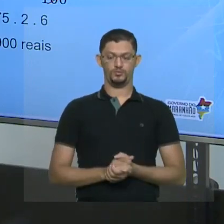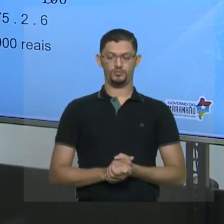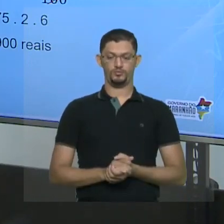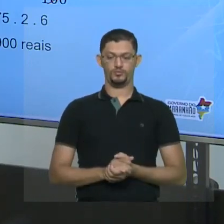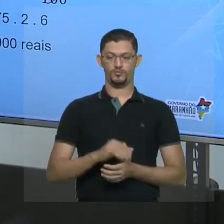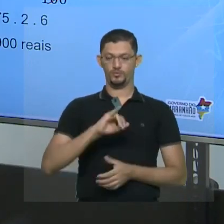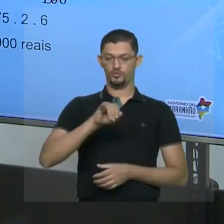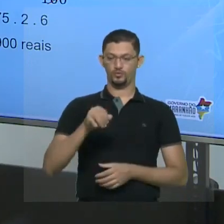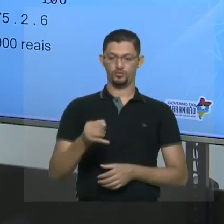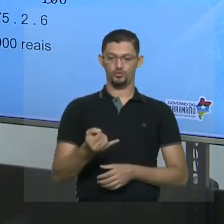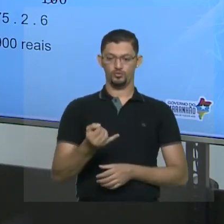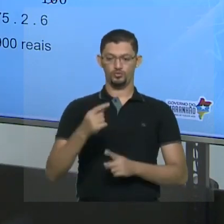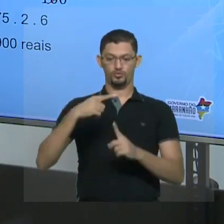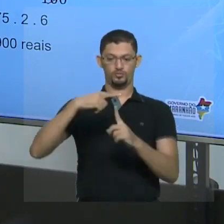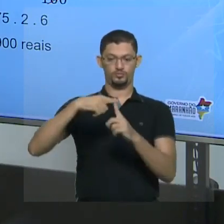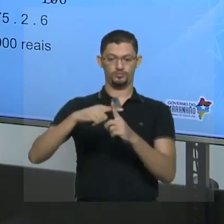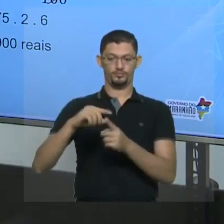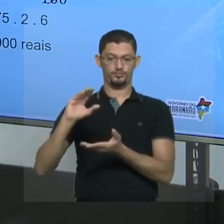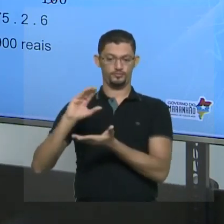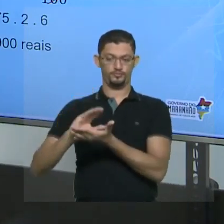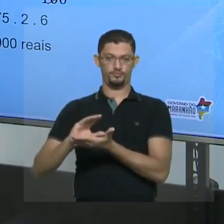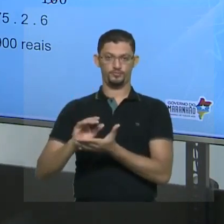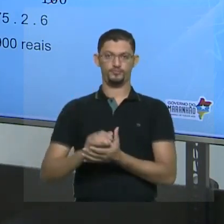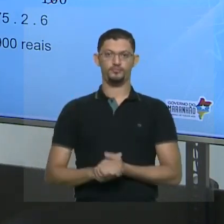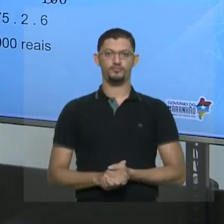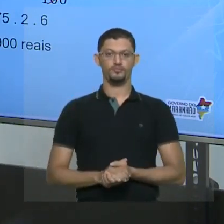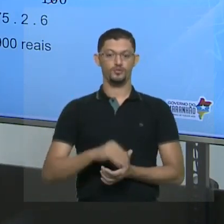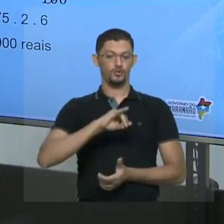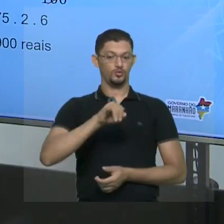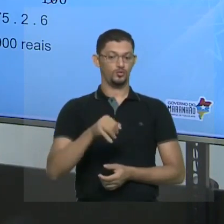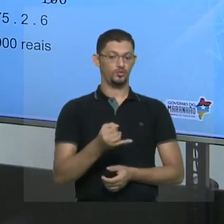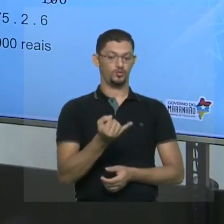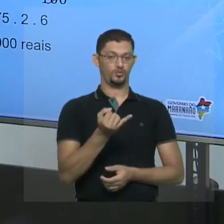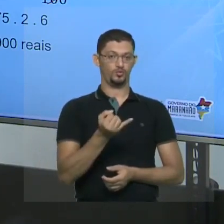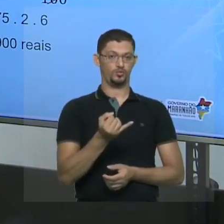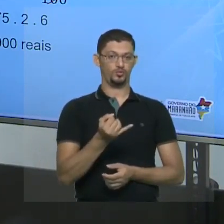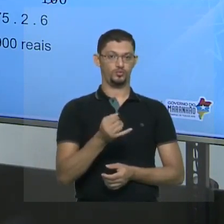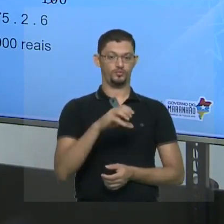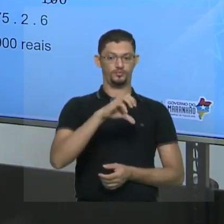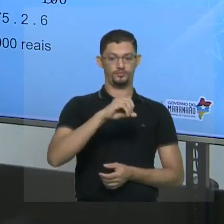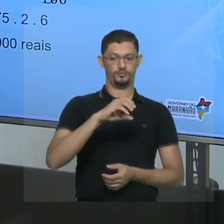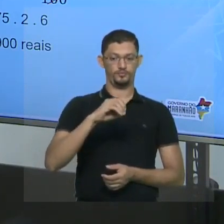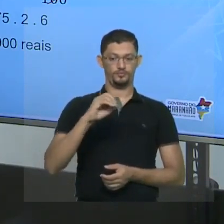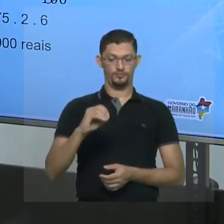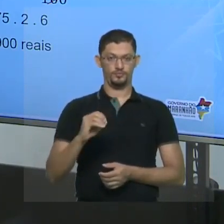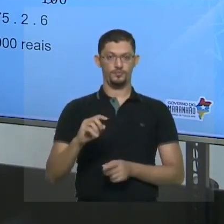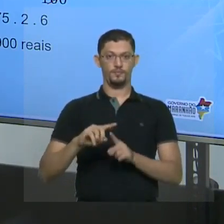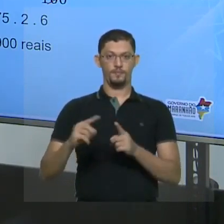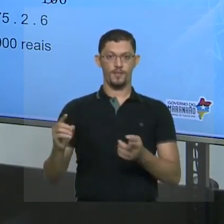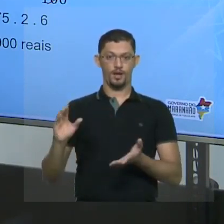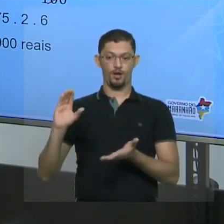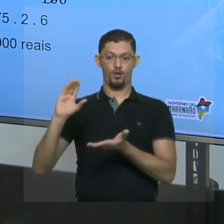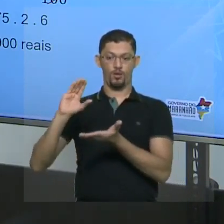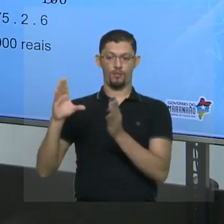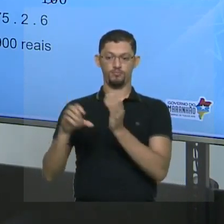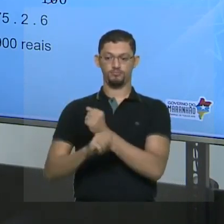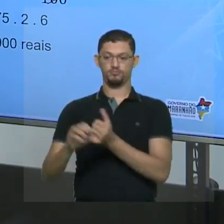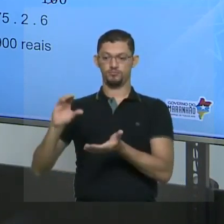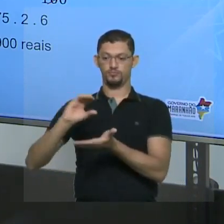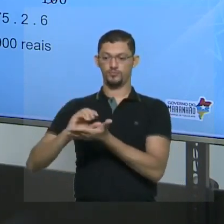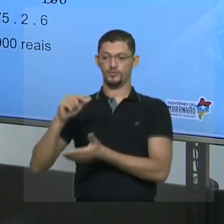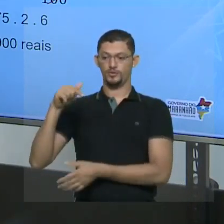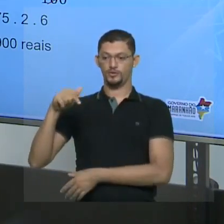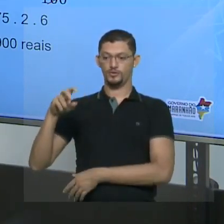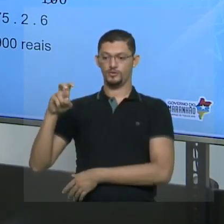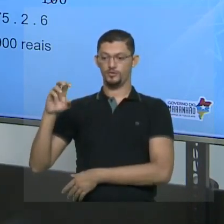juro mais o capital, o juro eu calculei foi R$ 900. Eu vou somar com o capital, que é 7.500. Logo, eu vou encontrar